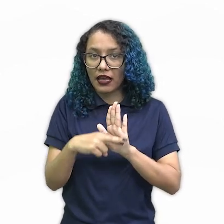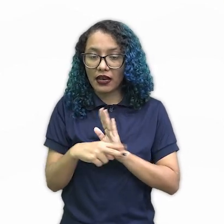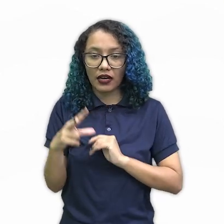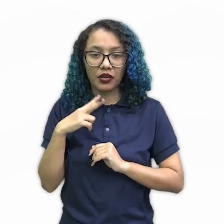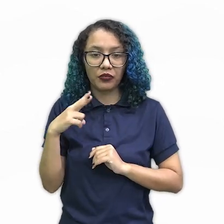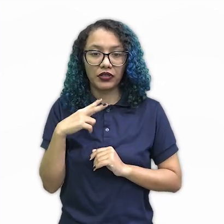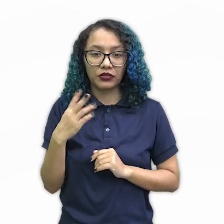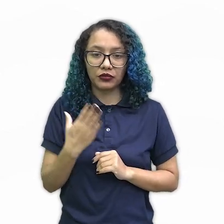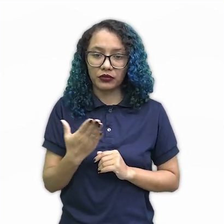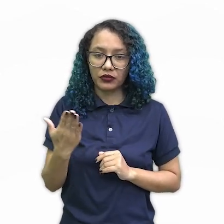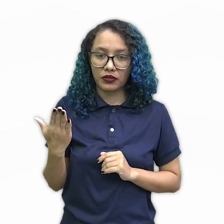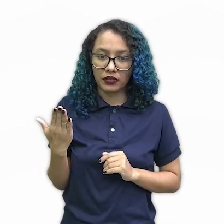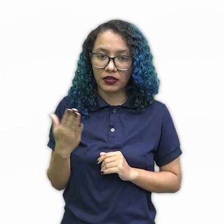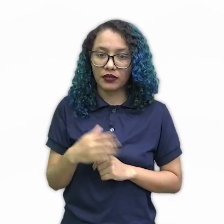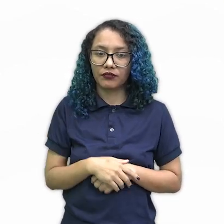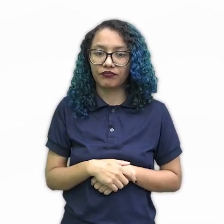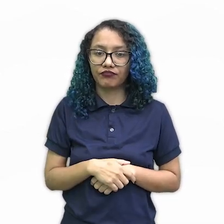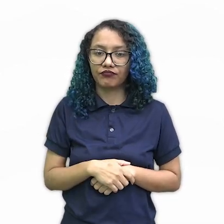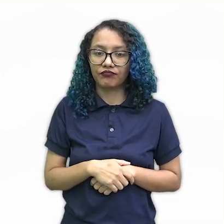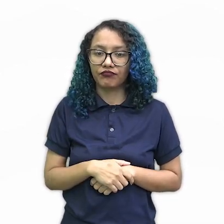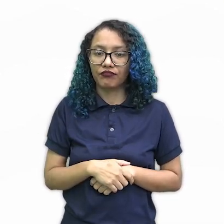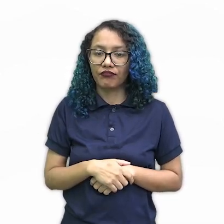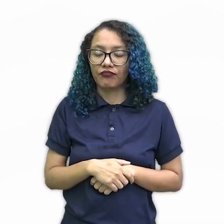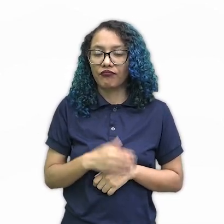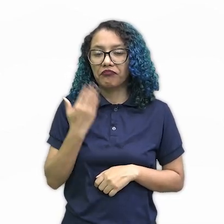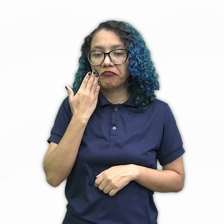ele não vai receber o the most,